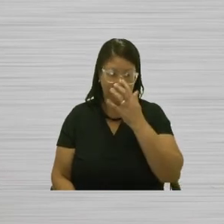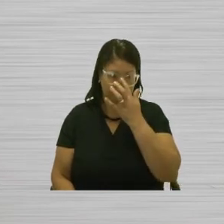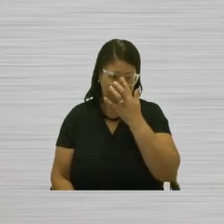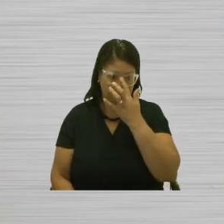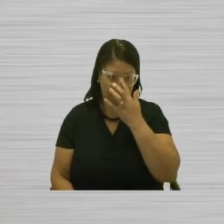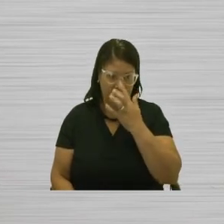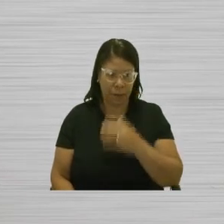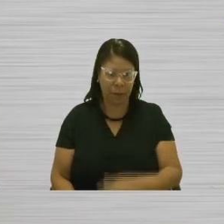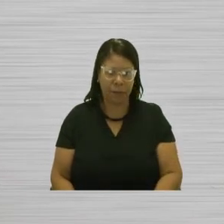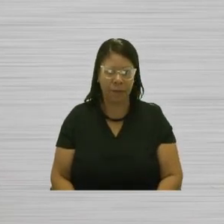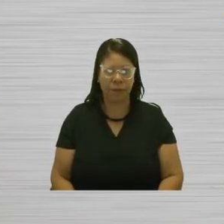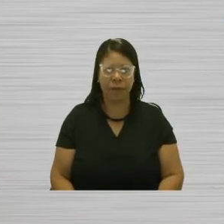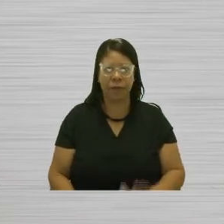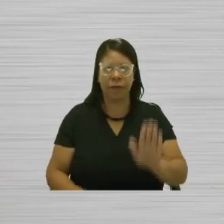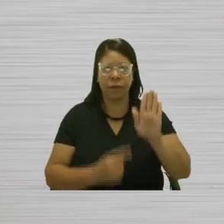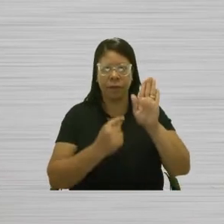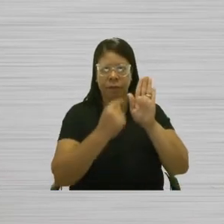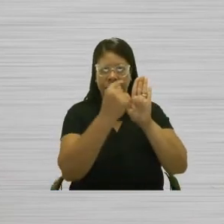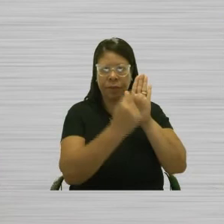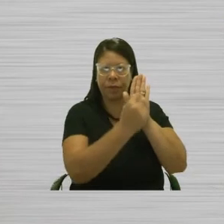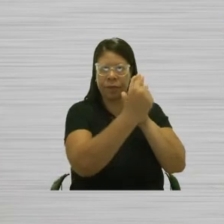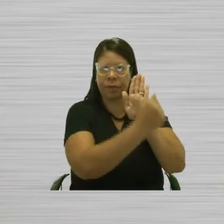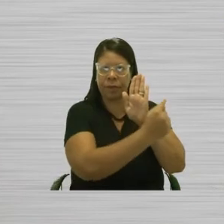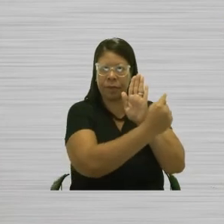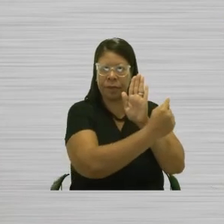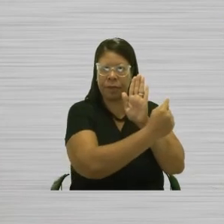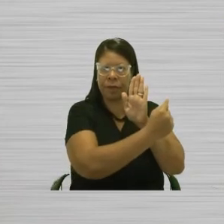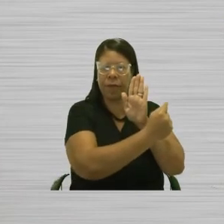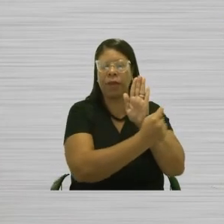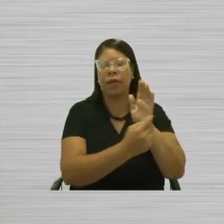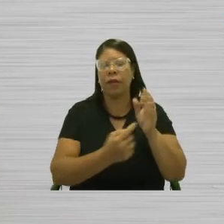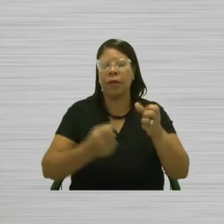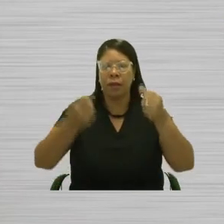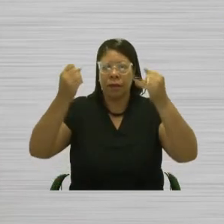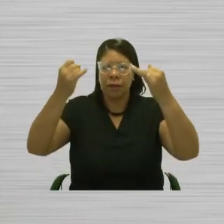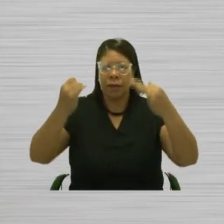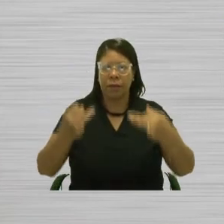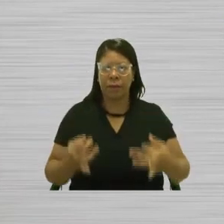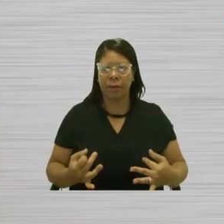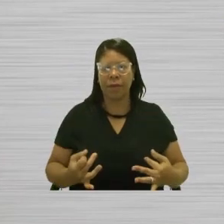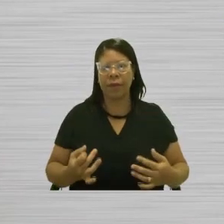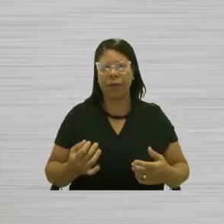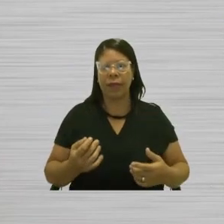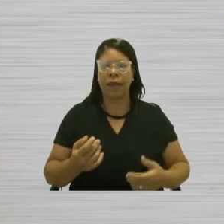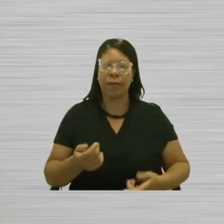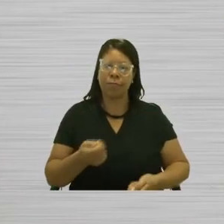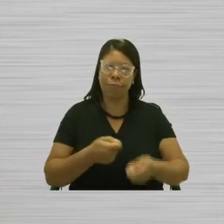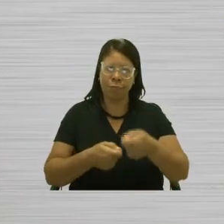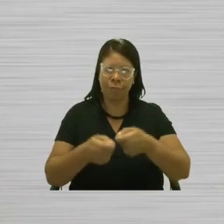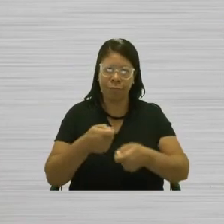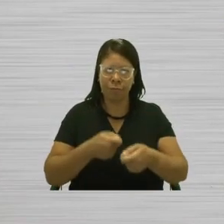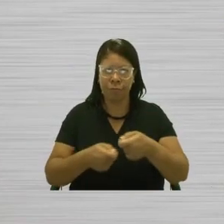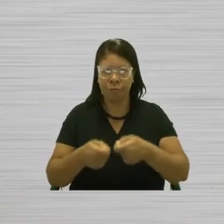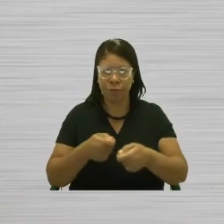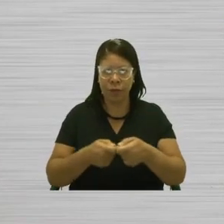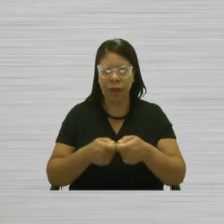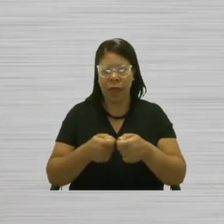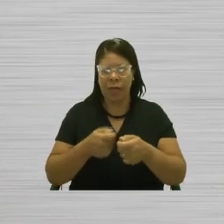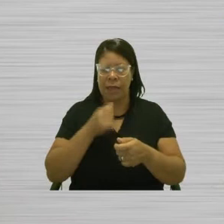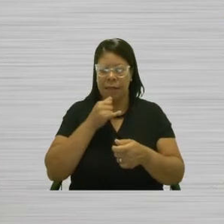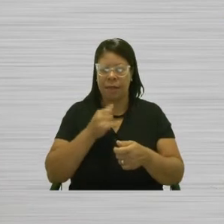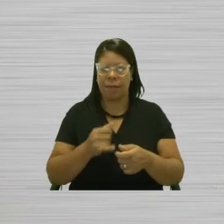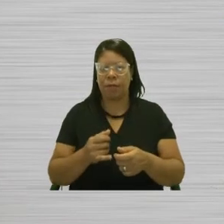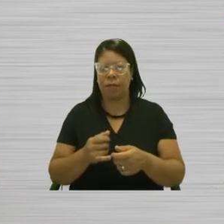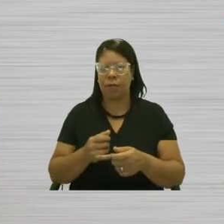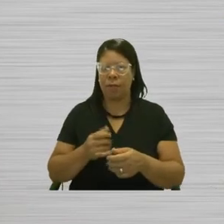A parte de regulação, avaliação e controle, nós tivemos a oferta de consultas. A gente está